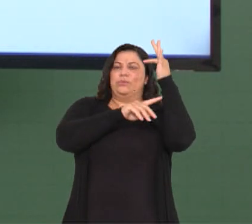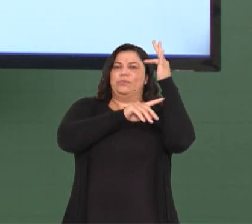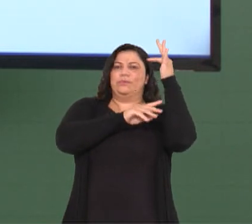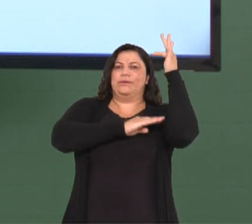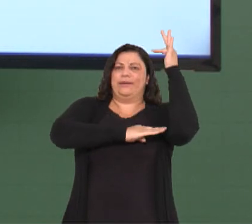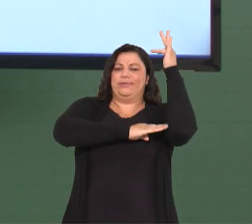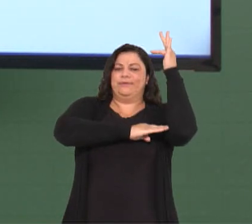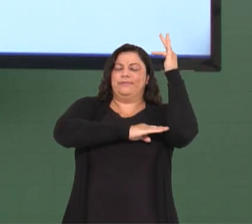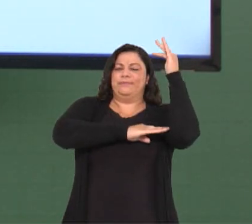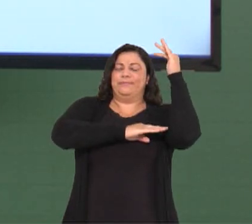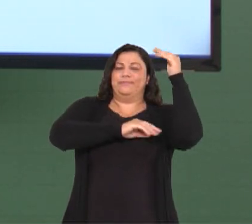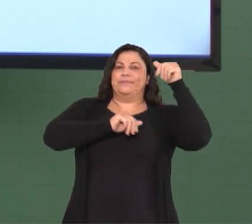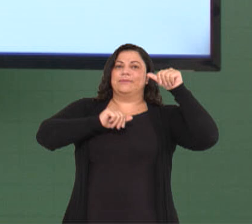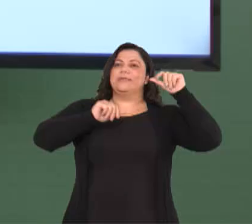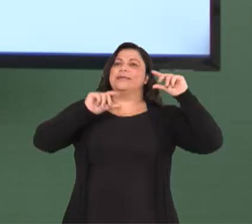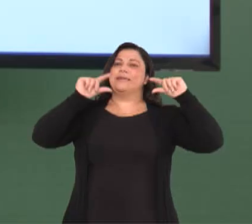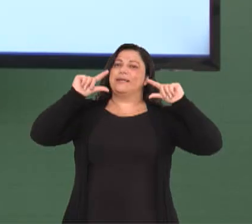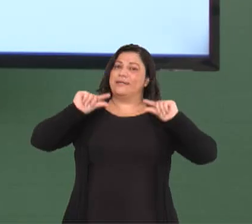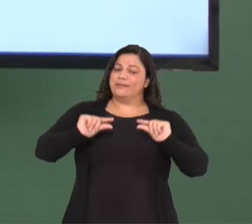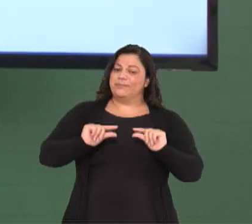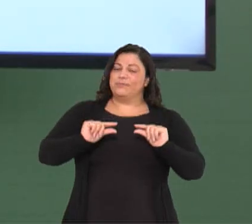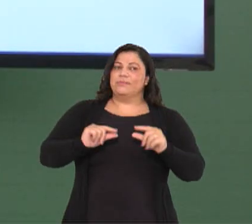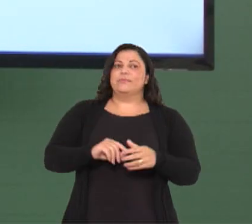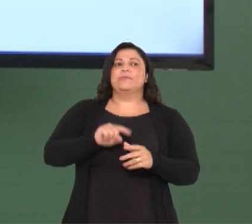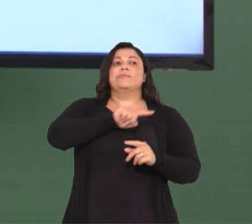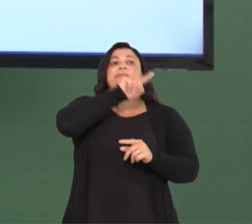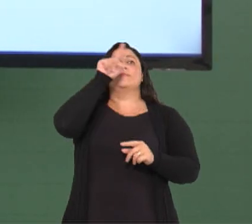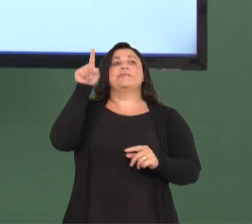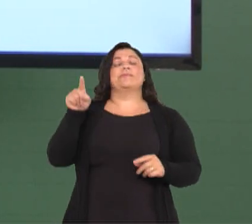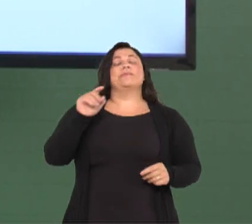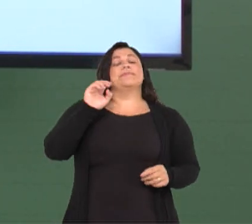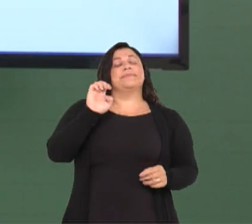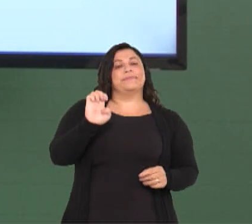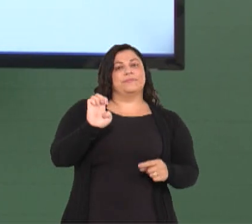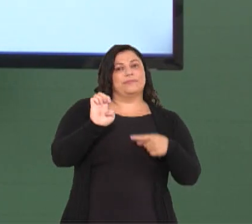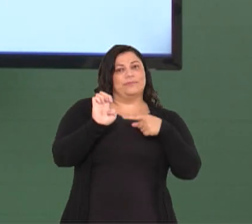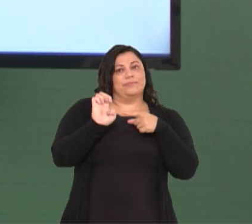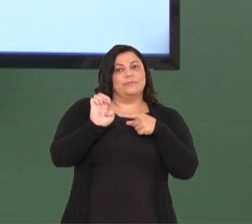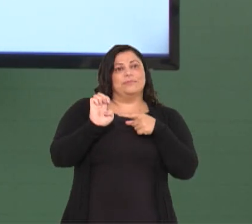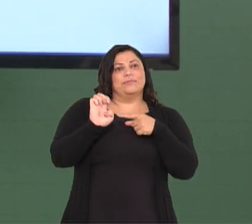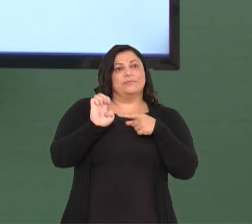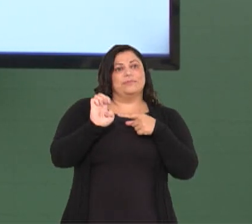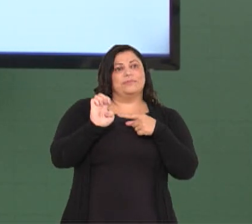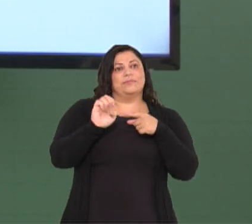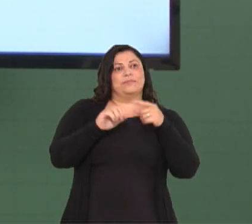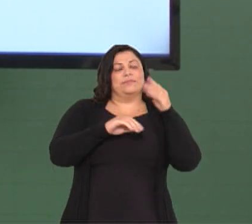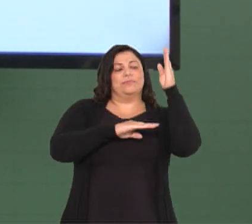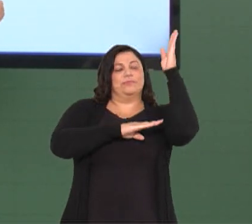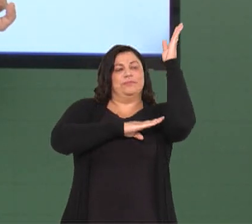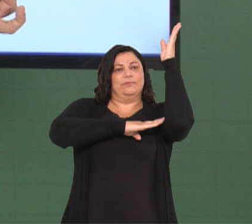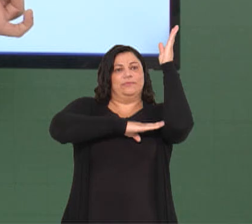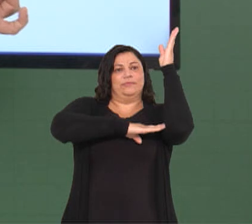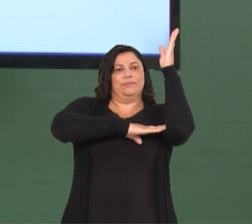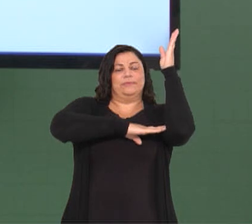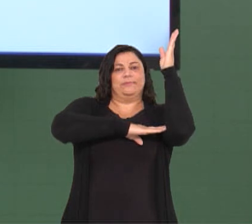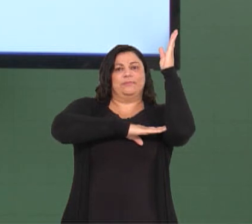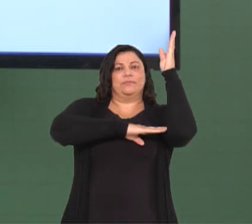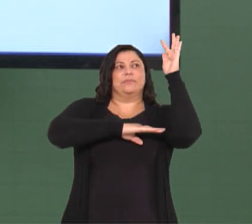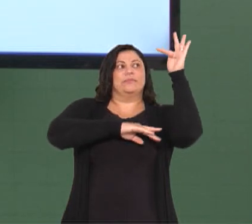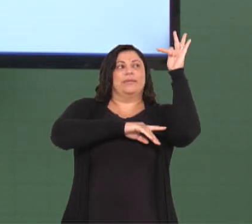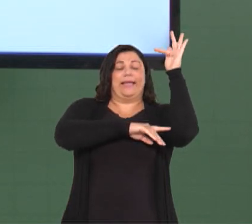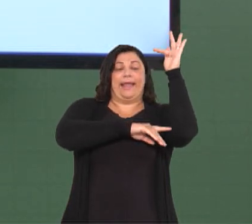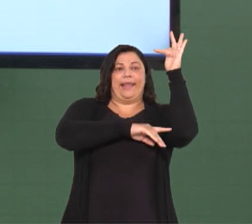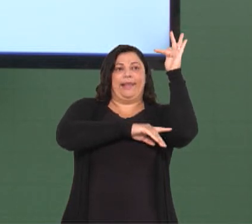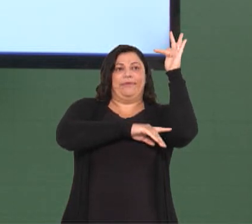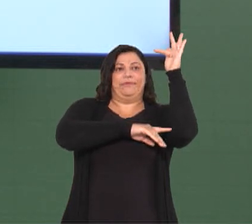por último, nós temos a letra E, de novo no eixo Y a força, no eixo X a distância entre as